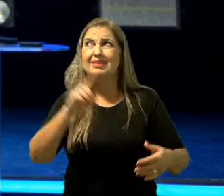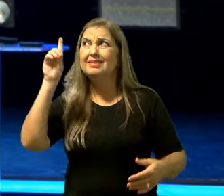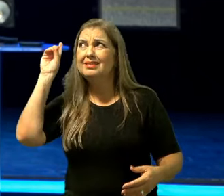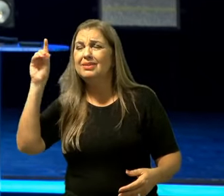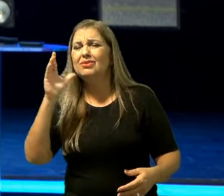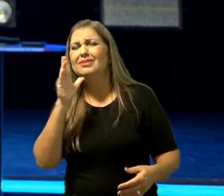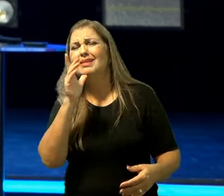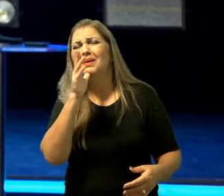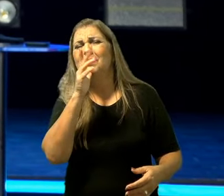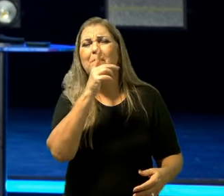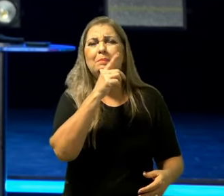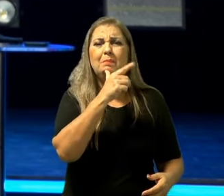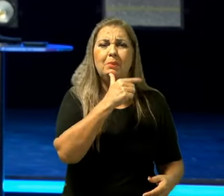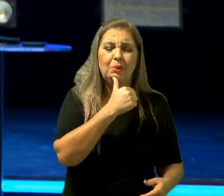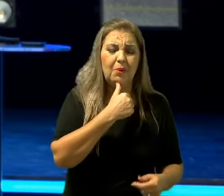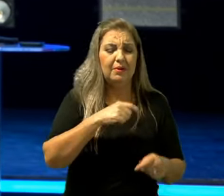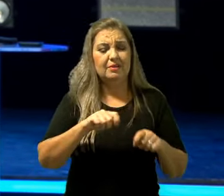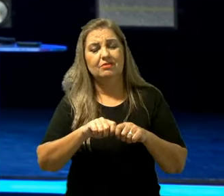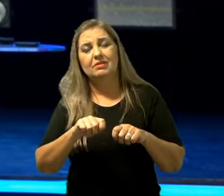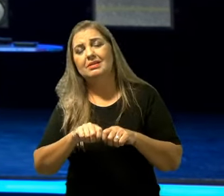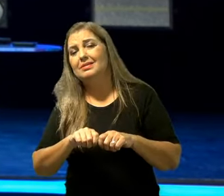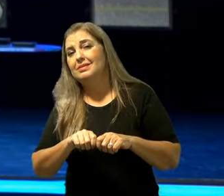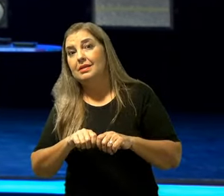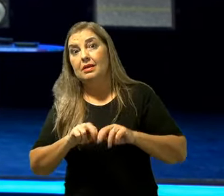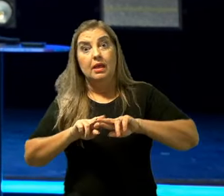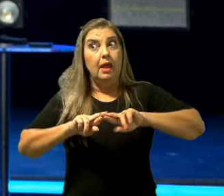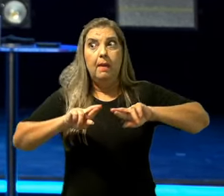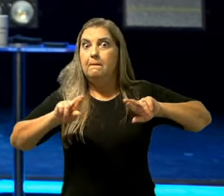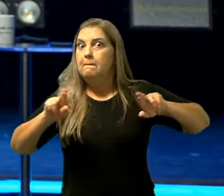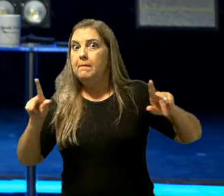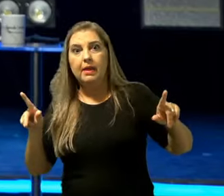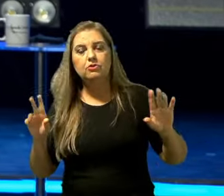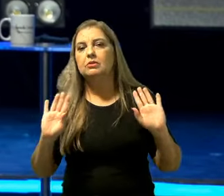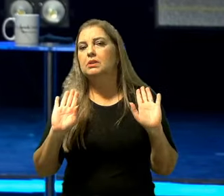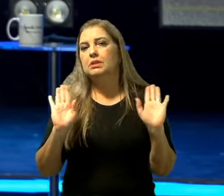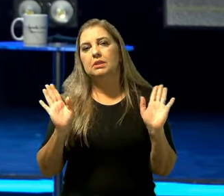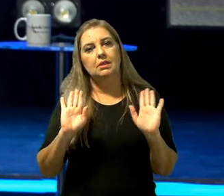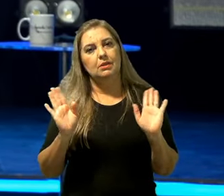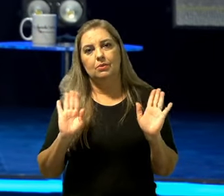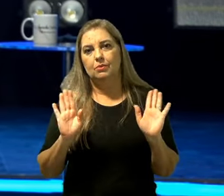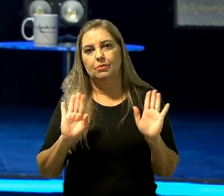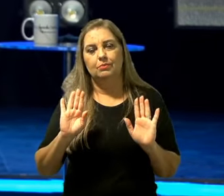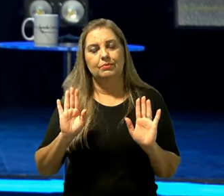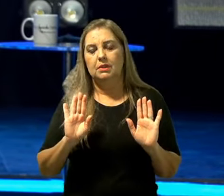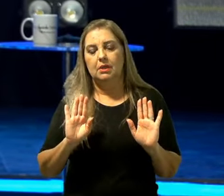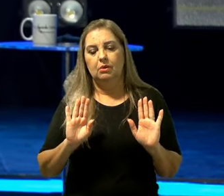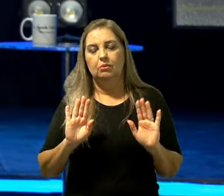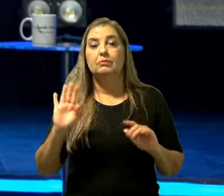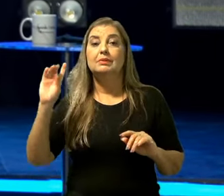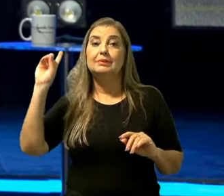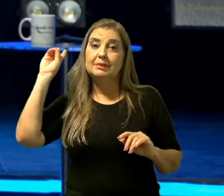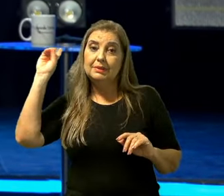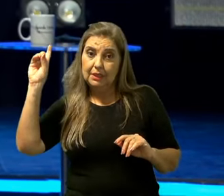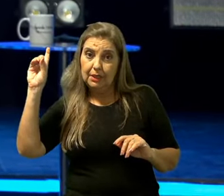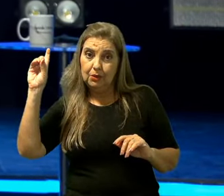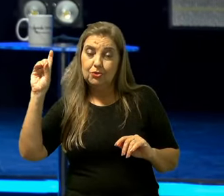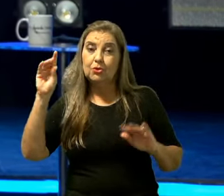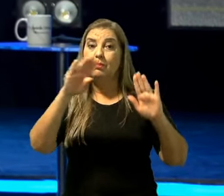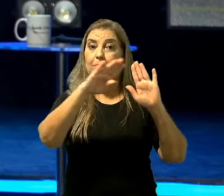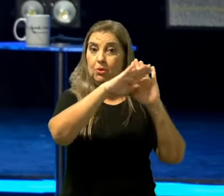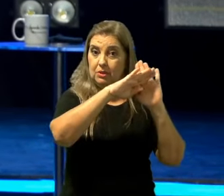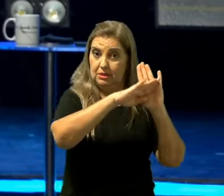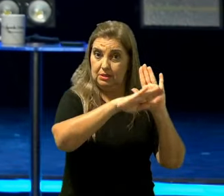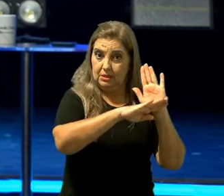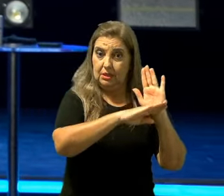fazer do nada. Do nada, de repente fulano está aqui, de repente, do nada. Mas Deus, os processos de